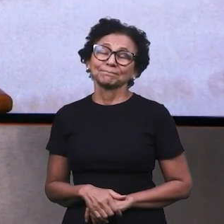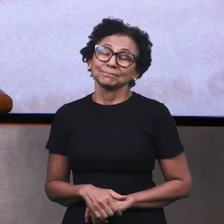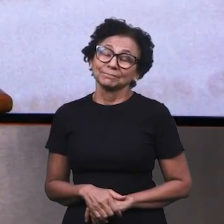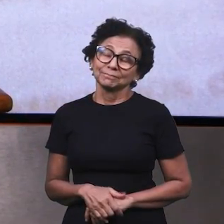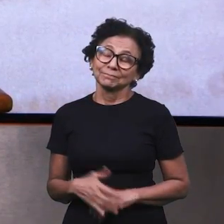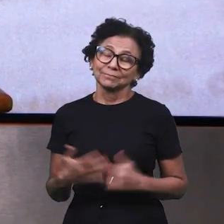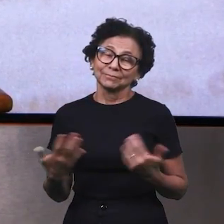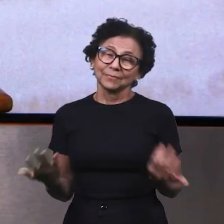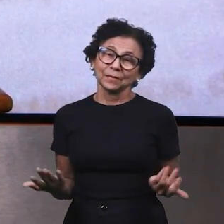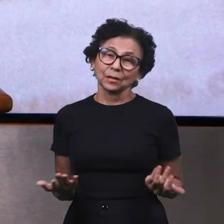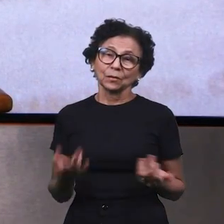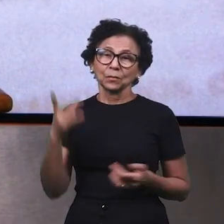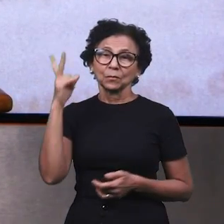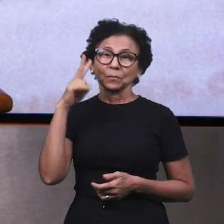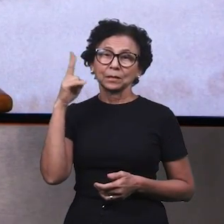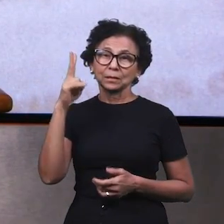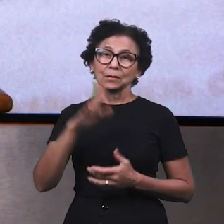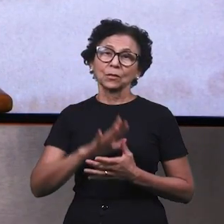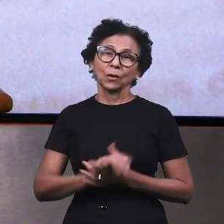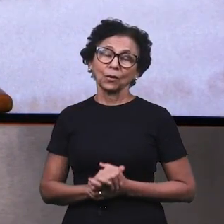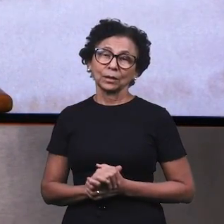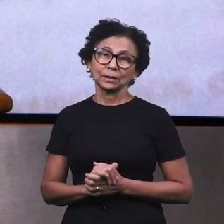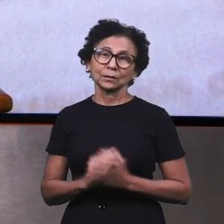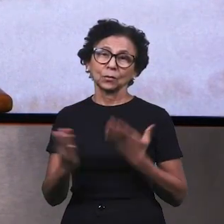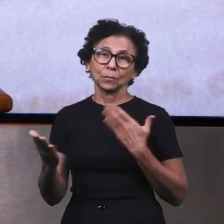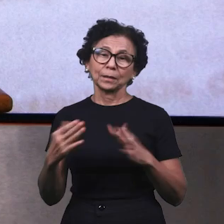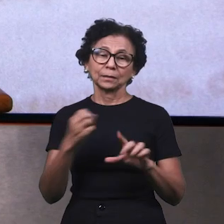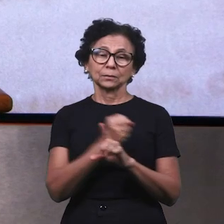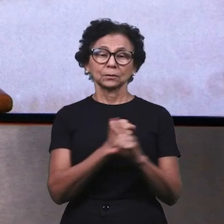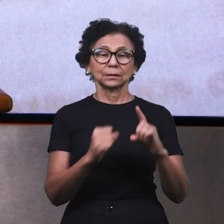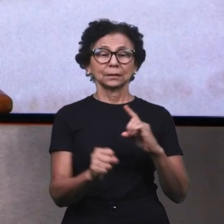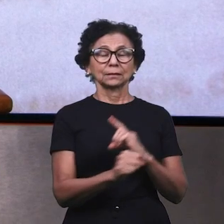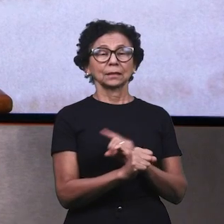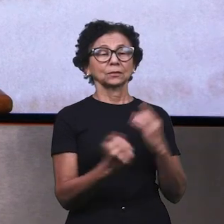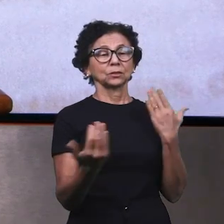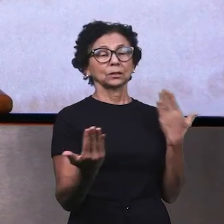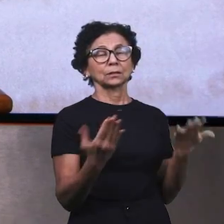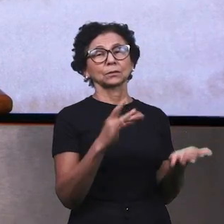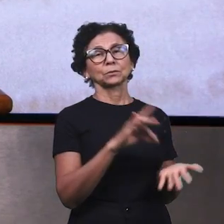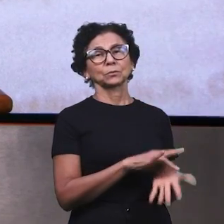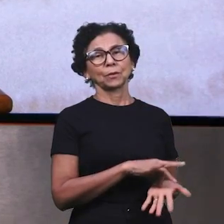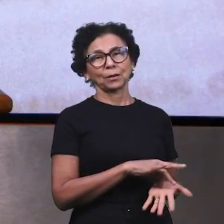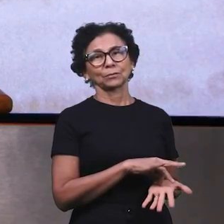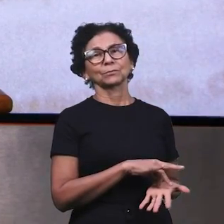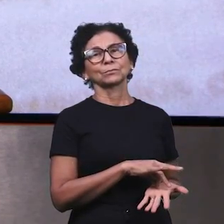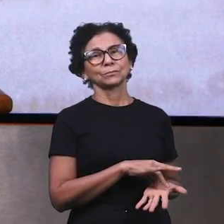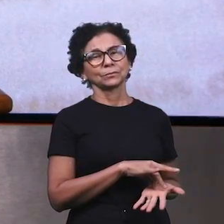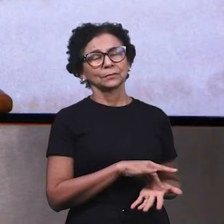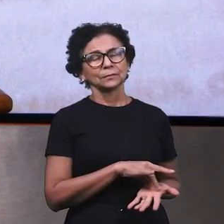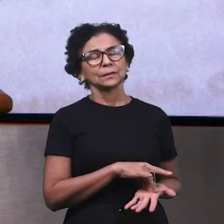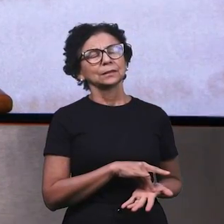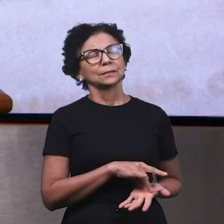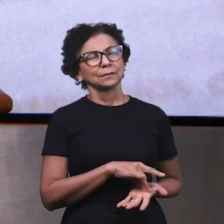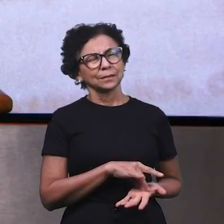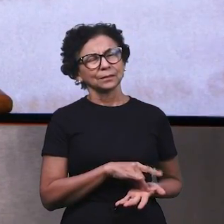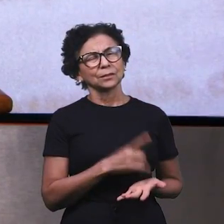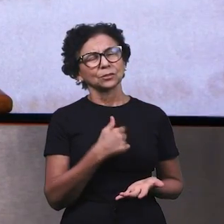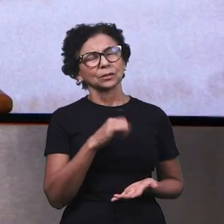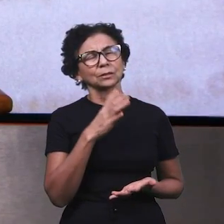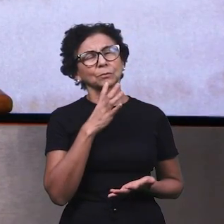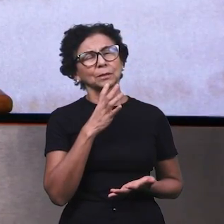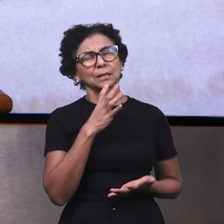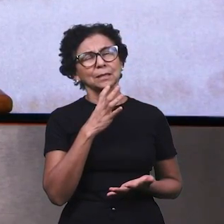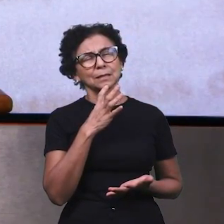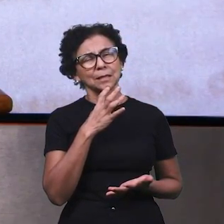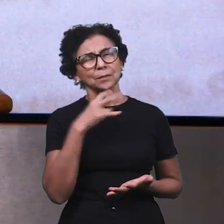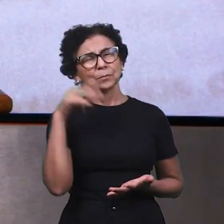ilustração perfeita da sociedade dos nossos dias. Uma situação que nos é muito familiar, pois